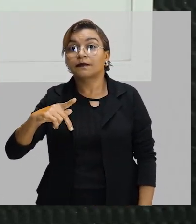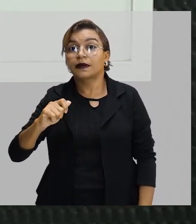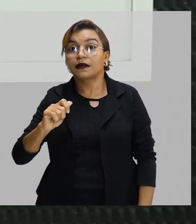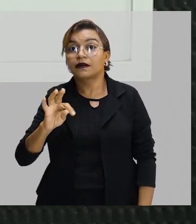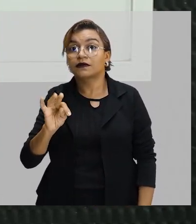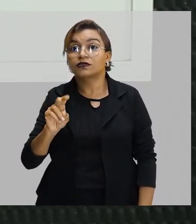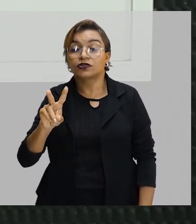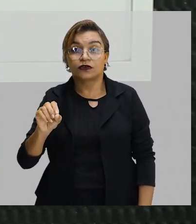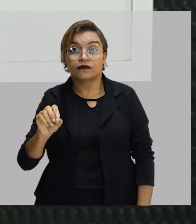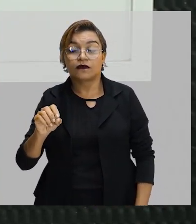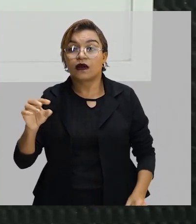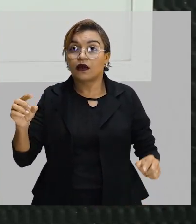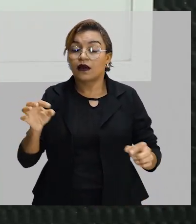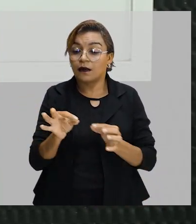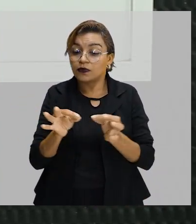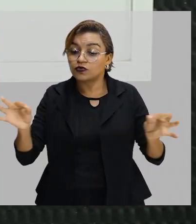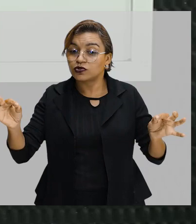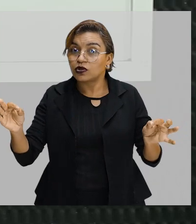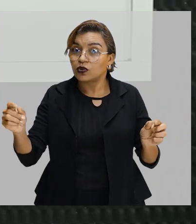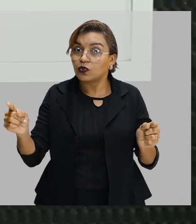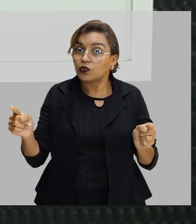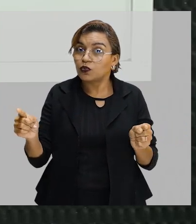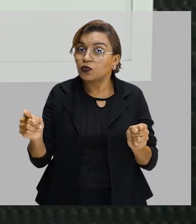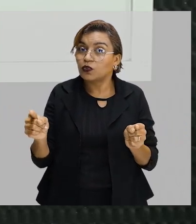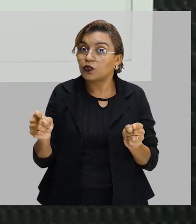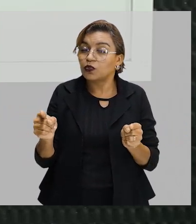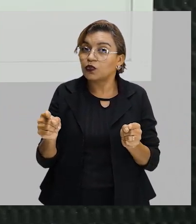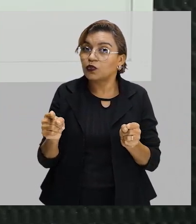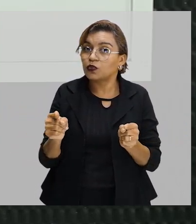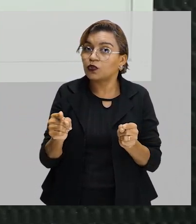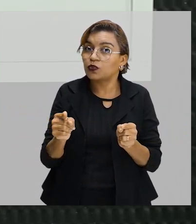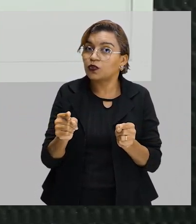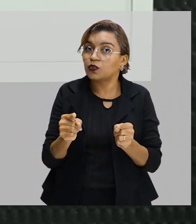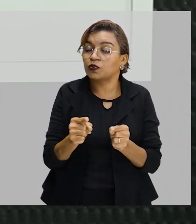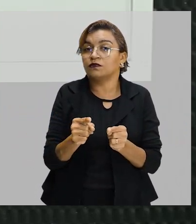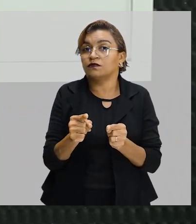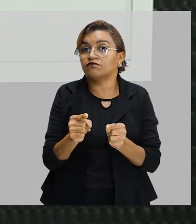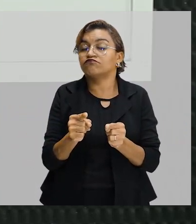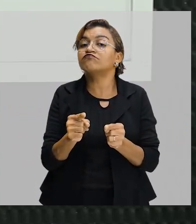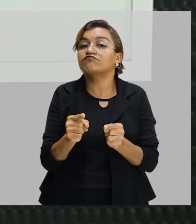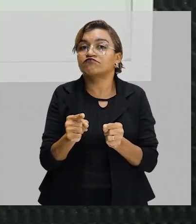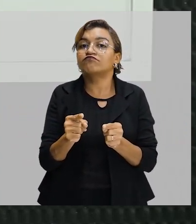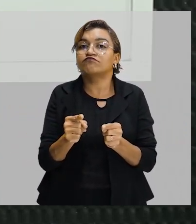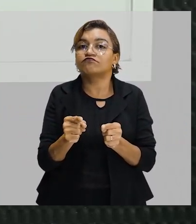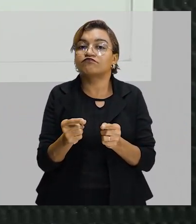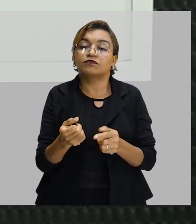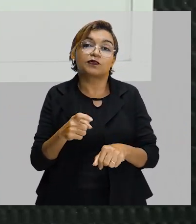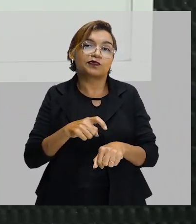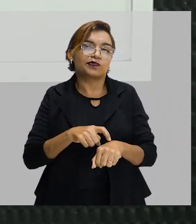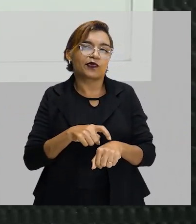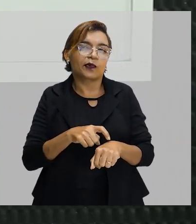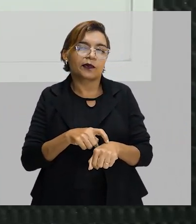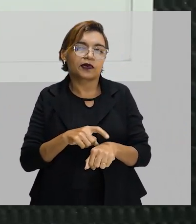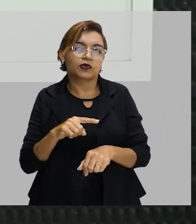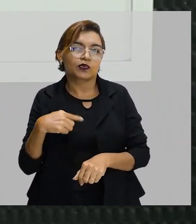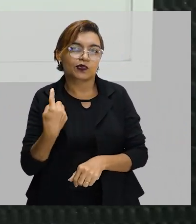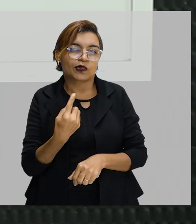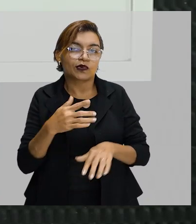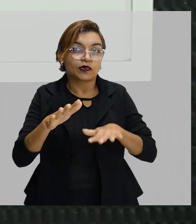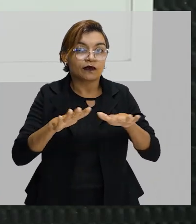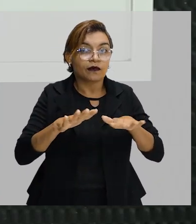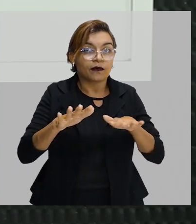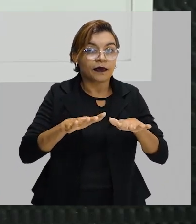essa amplitude ela é diminuindo. Certo? A partir do momento em que a gente faça um